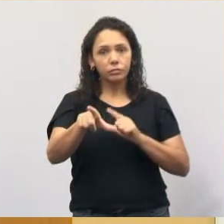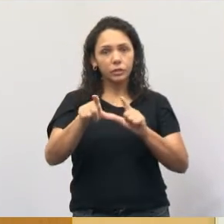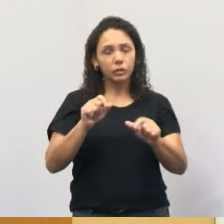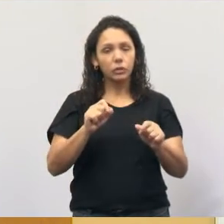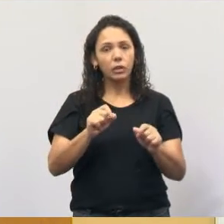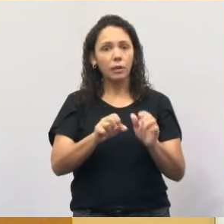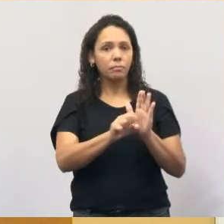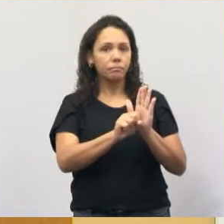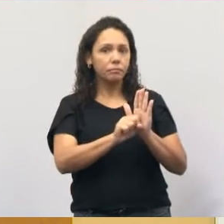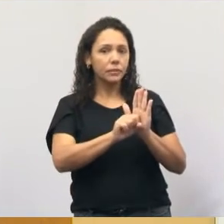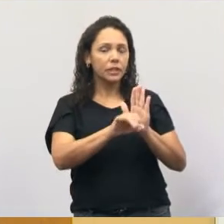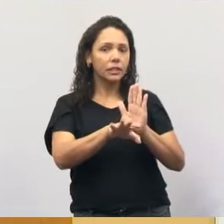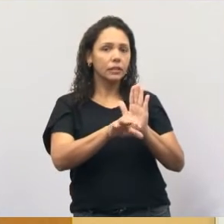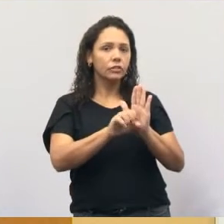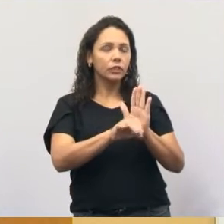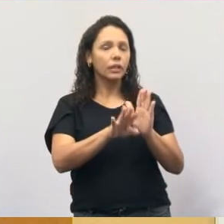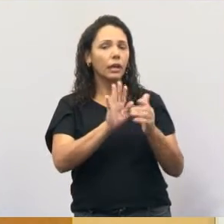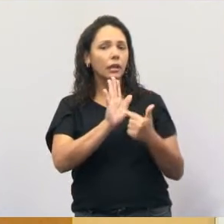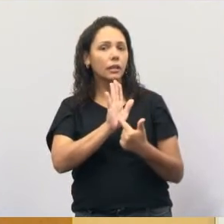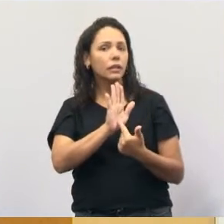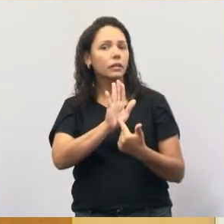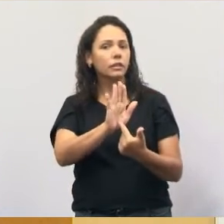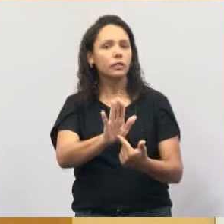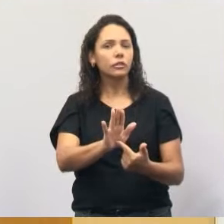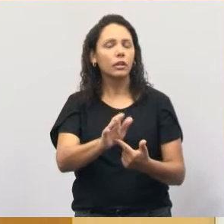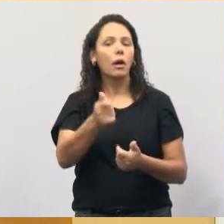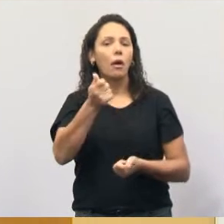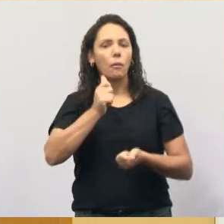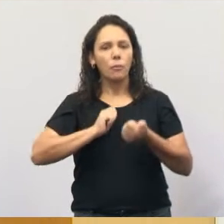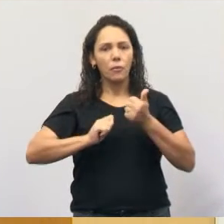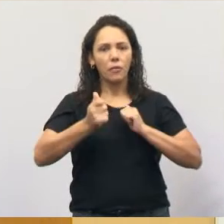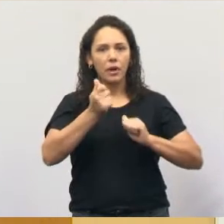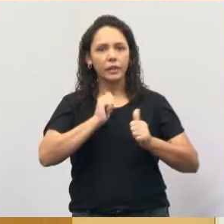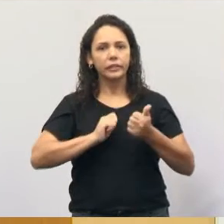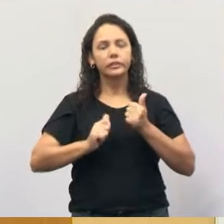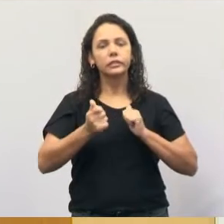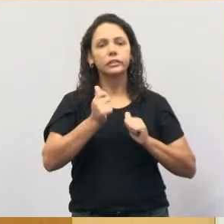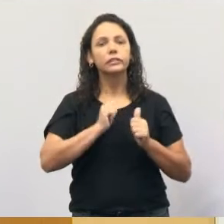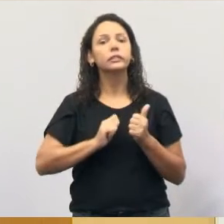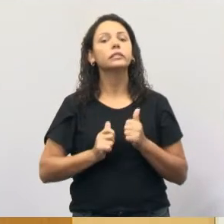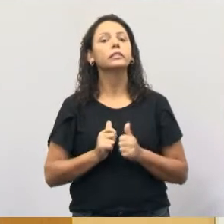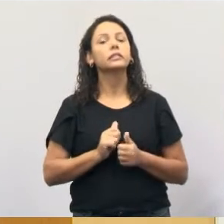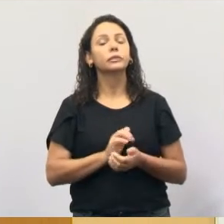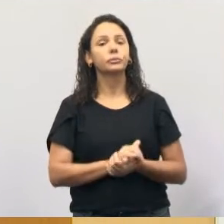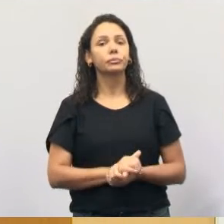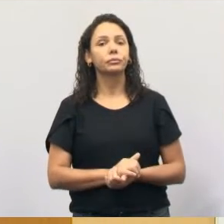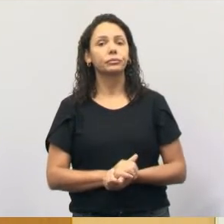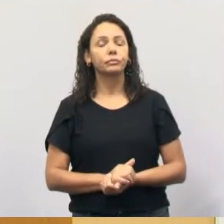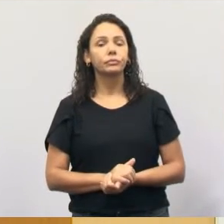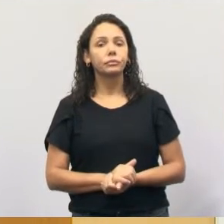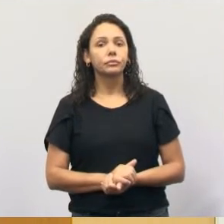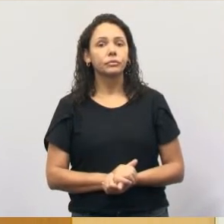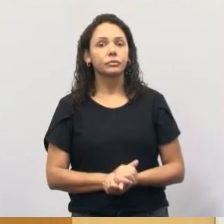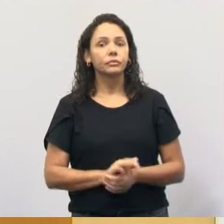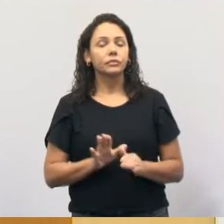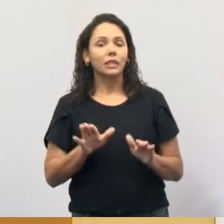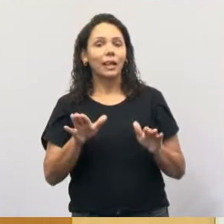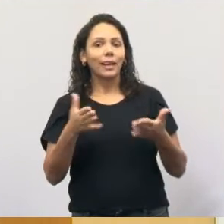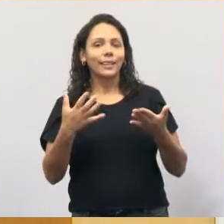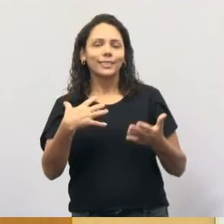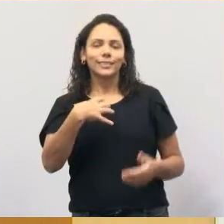apresentar a Jacareí de forma aqui, nesta casa, a Casa do Povo, a nossa casa, a Casa das Leis. Então, fico